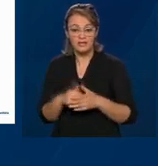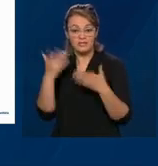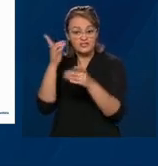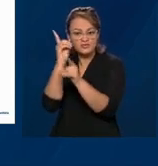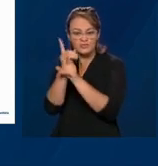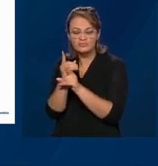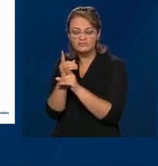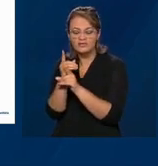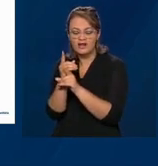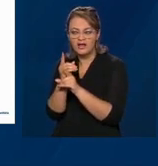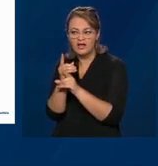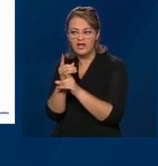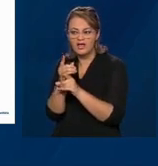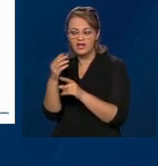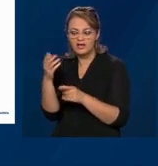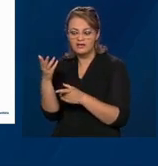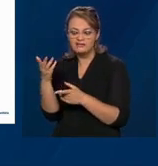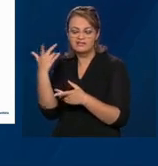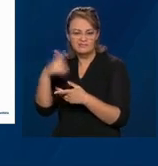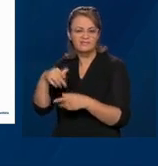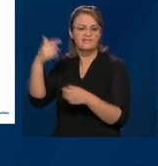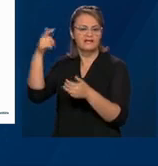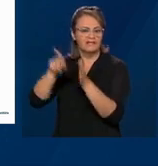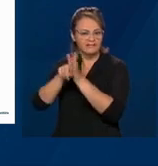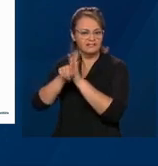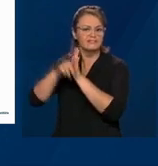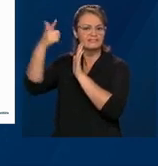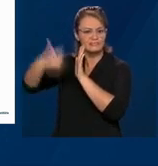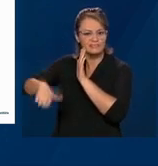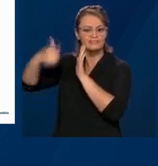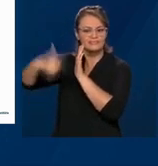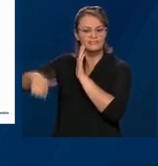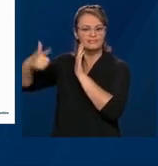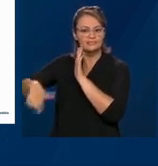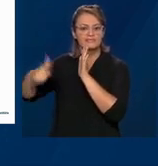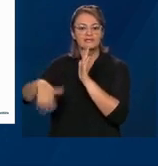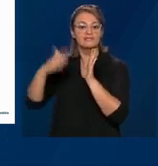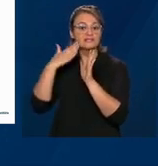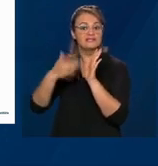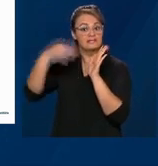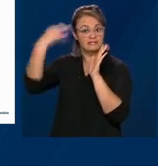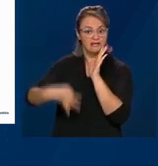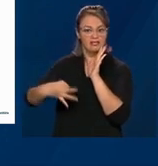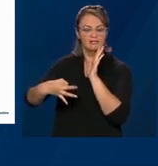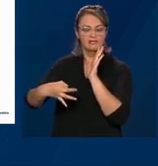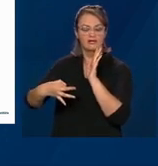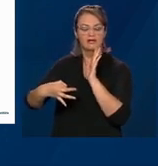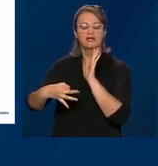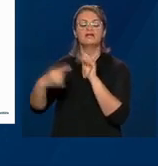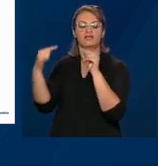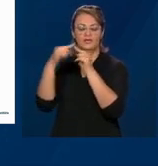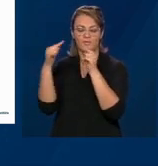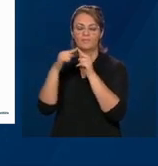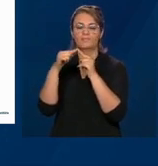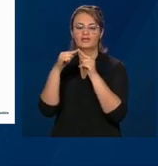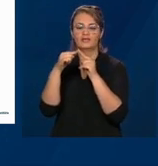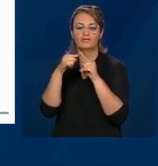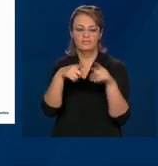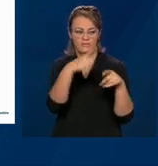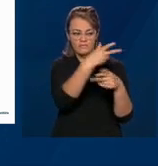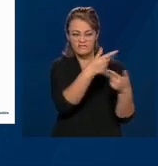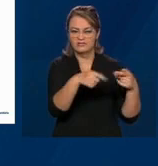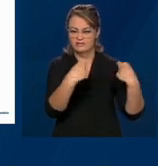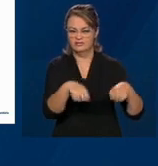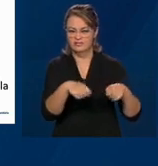impurezas precisaram ser revistos por nós para que a gente pudesse ter certeza de que correspondem às expectativas